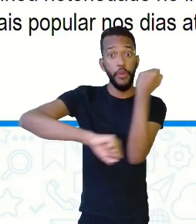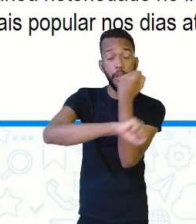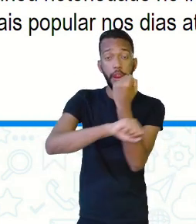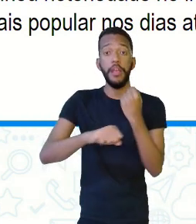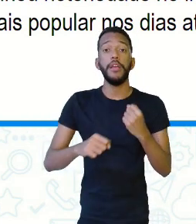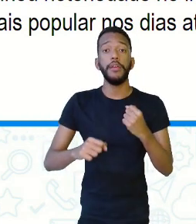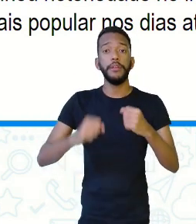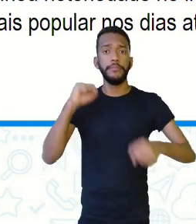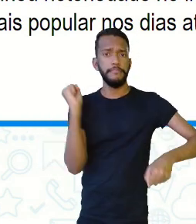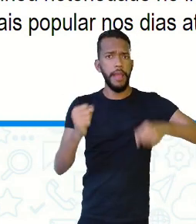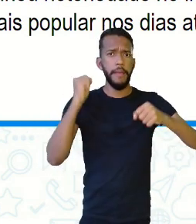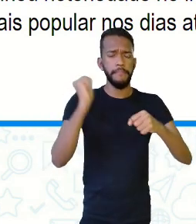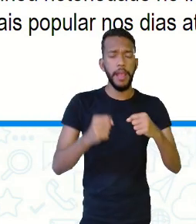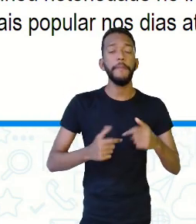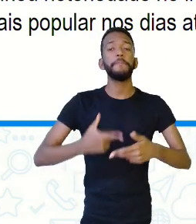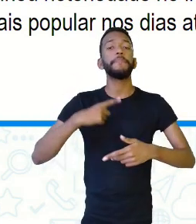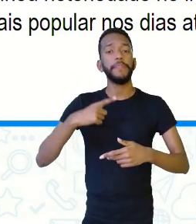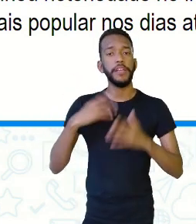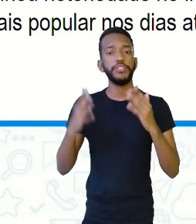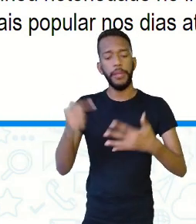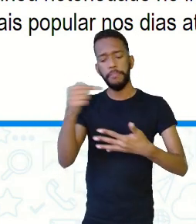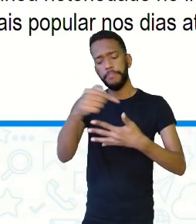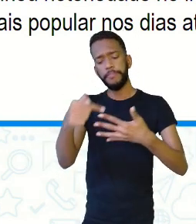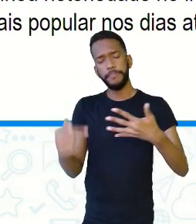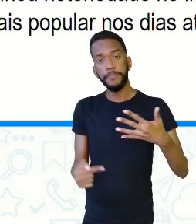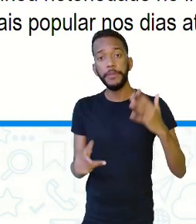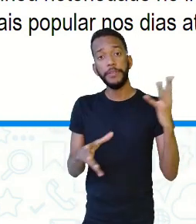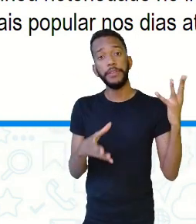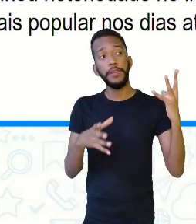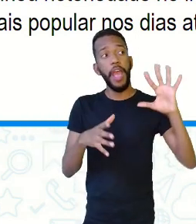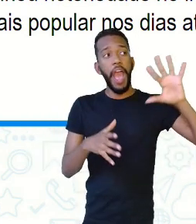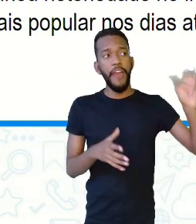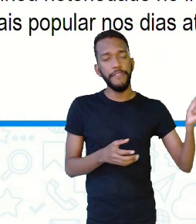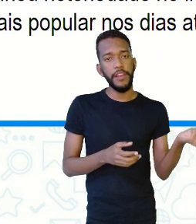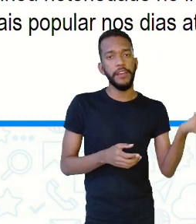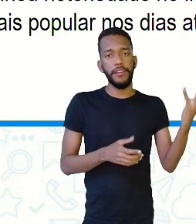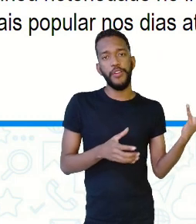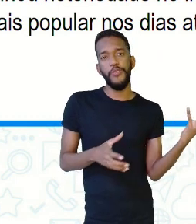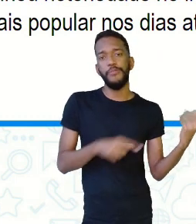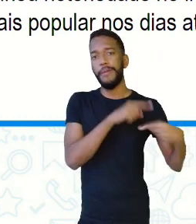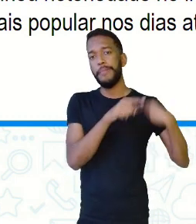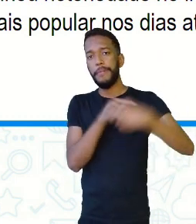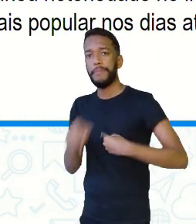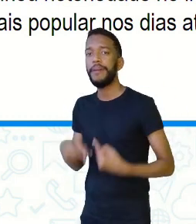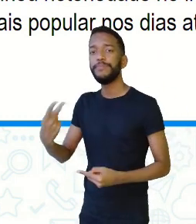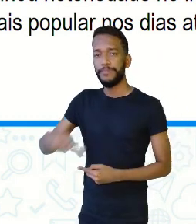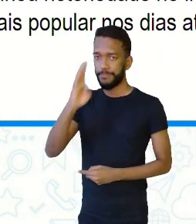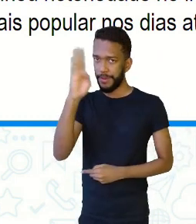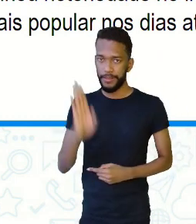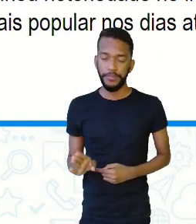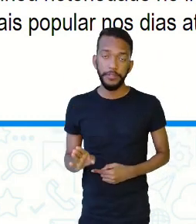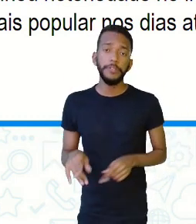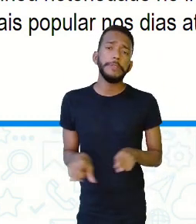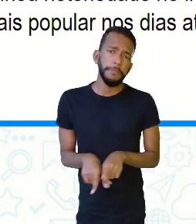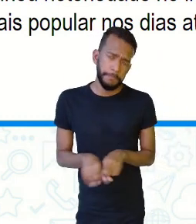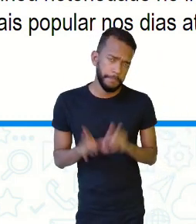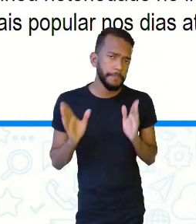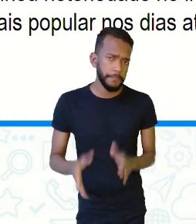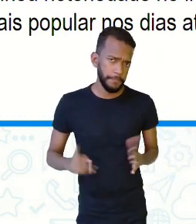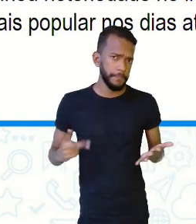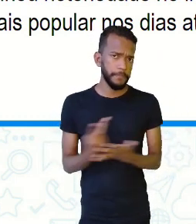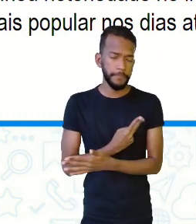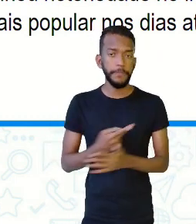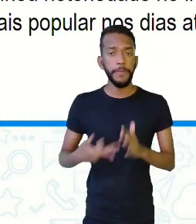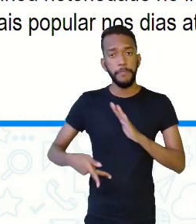são ritmos que têm origem na África, em ritmos que existiam lá. Como aconteceu em toda a parte do